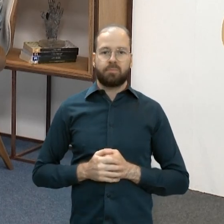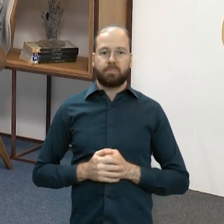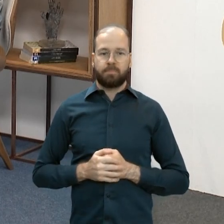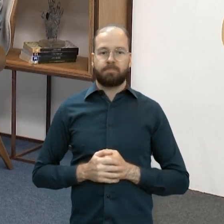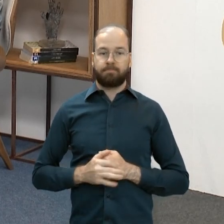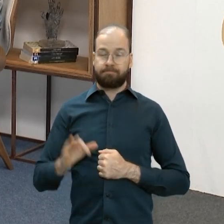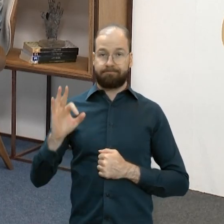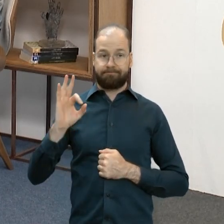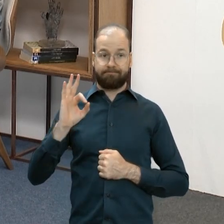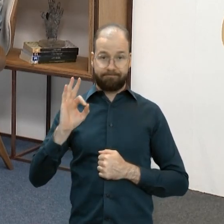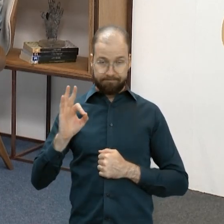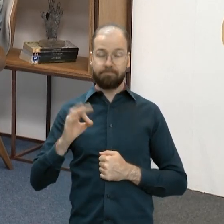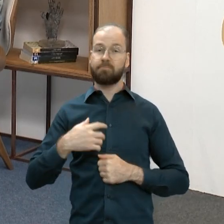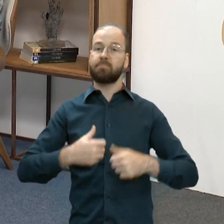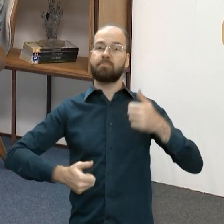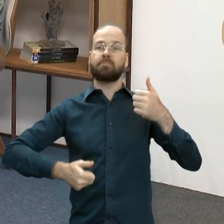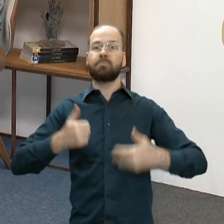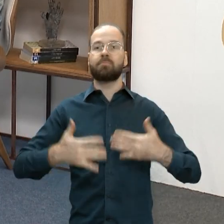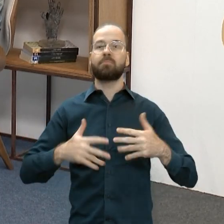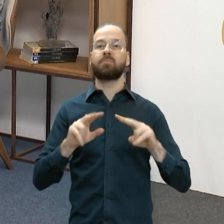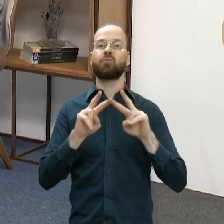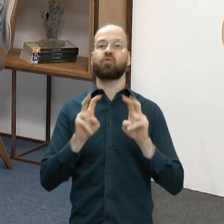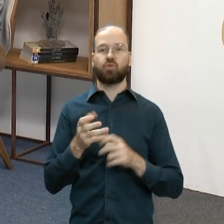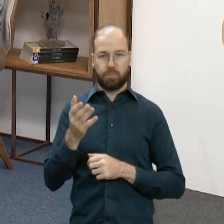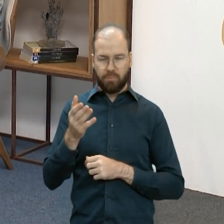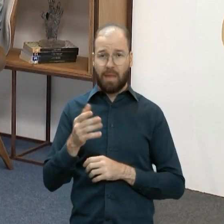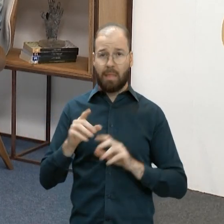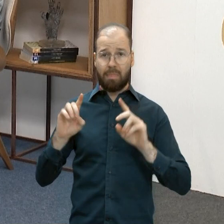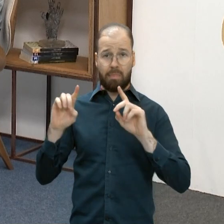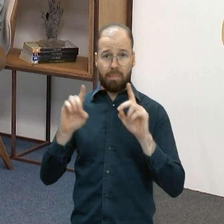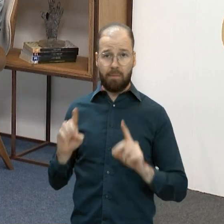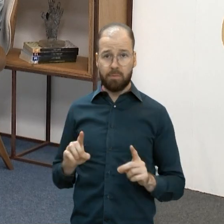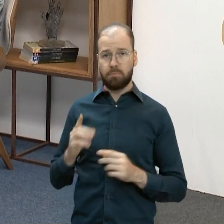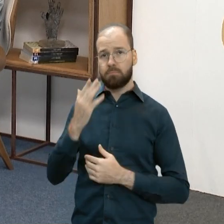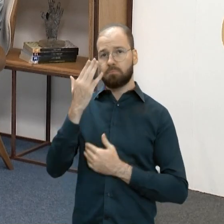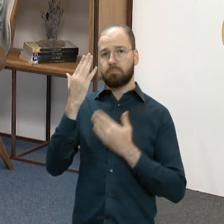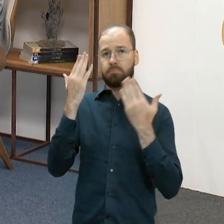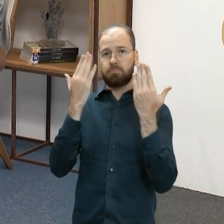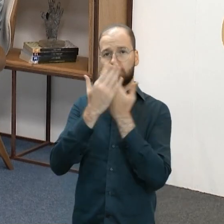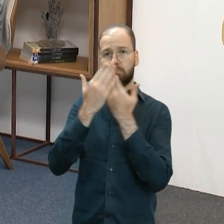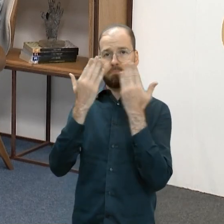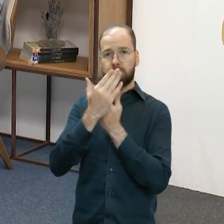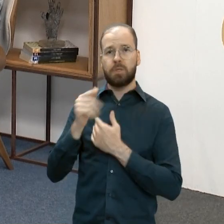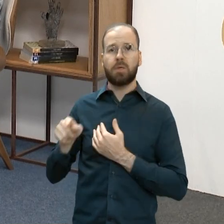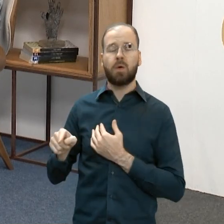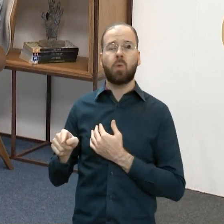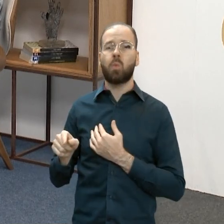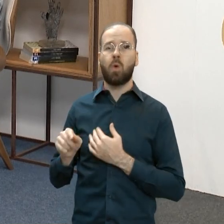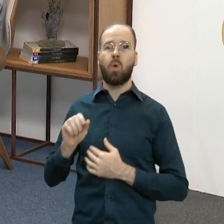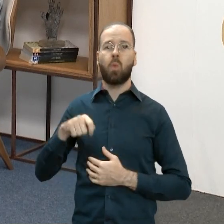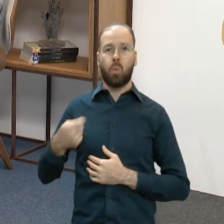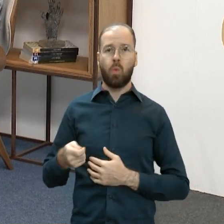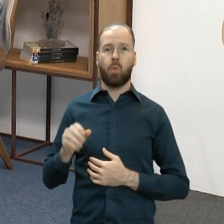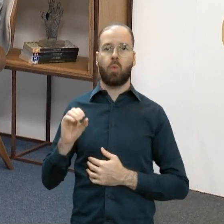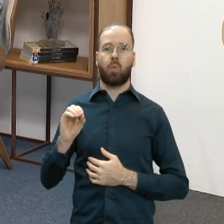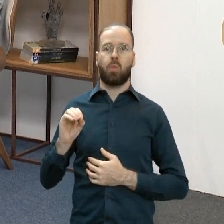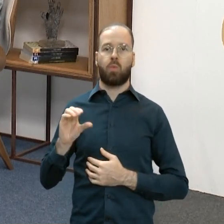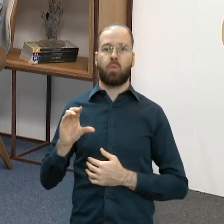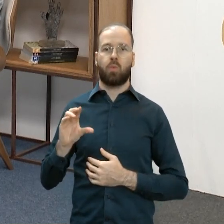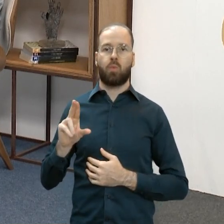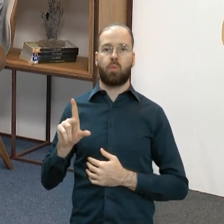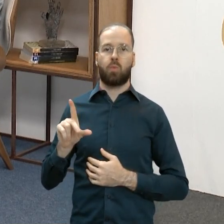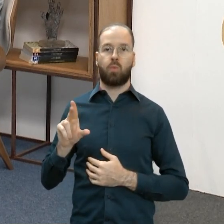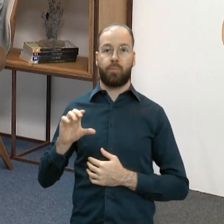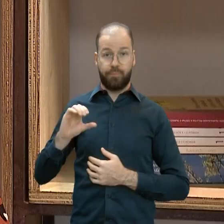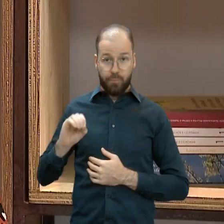questão, as deficiências ocultas, elas são justamente aquelas que a gente não percebe de imediato, não é isso? Isso. Nós